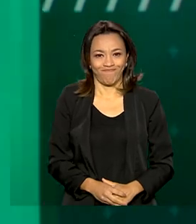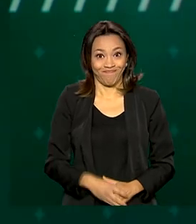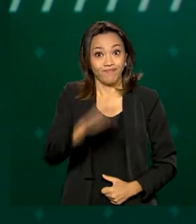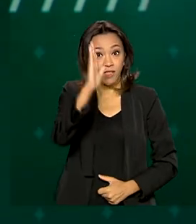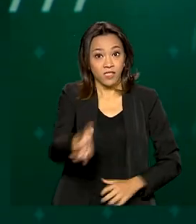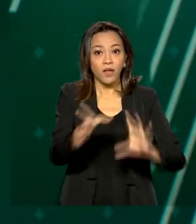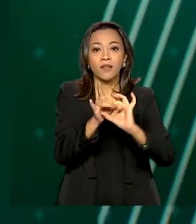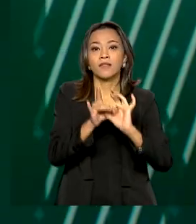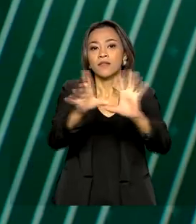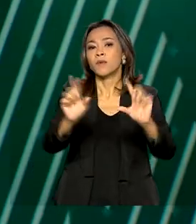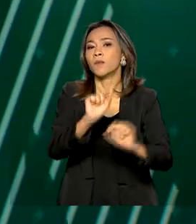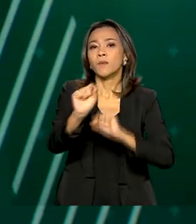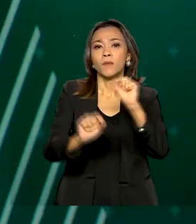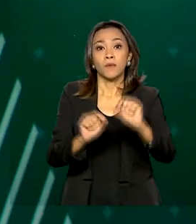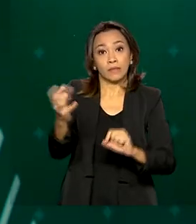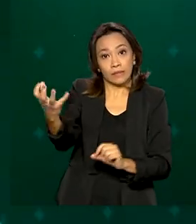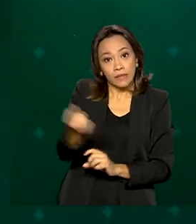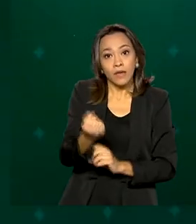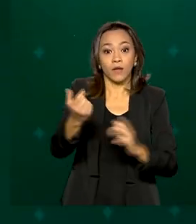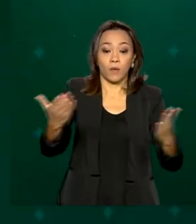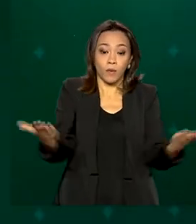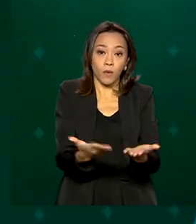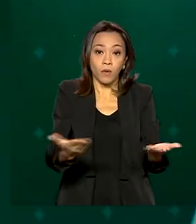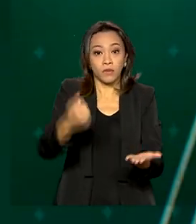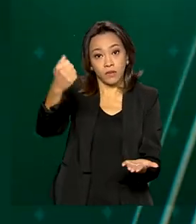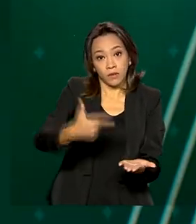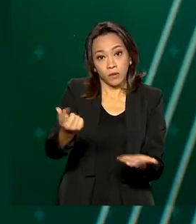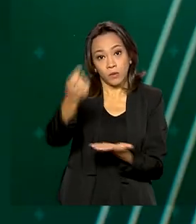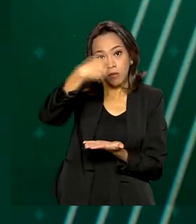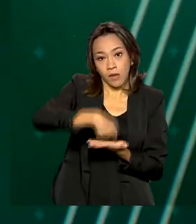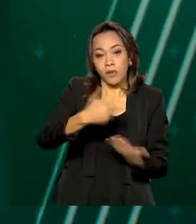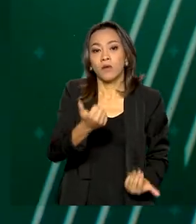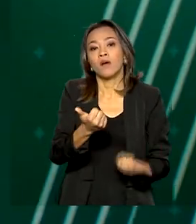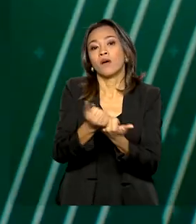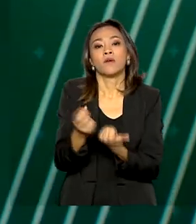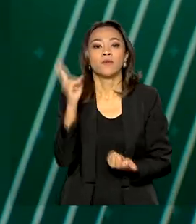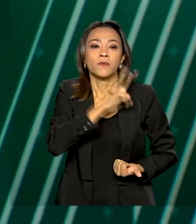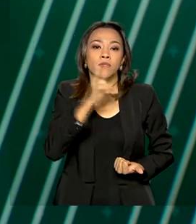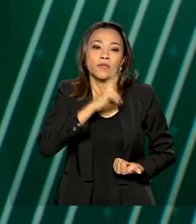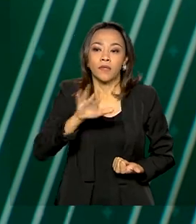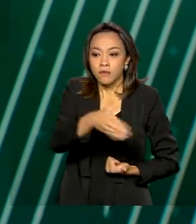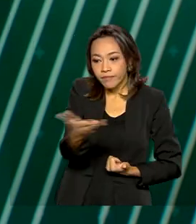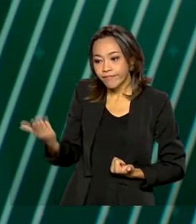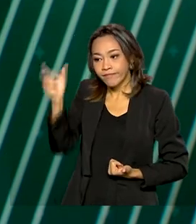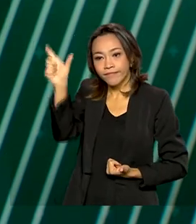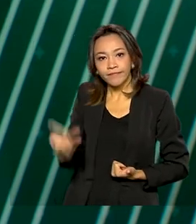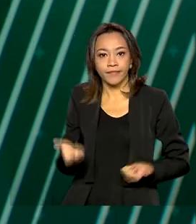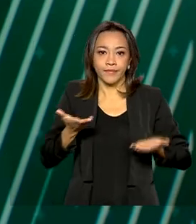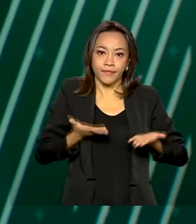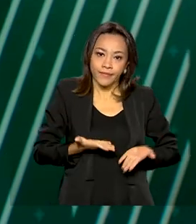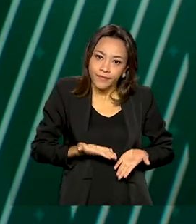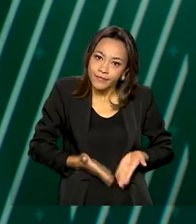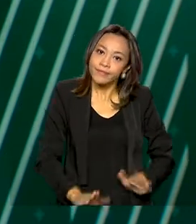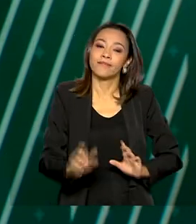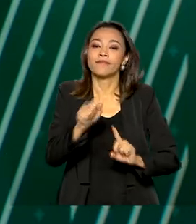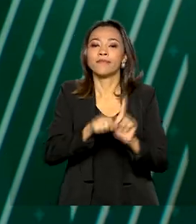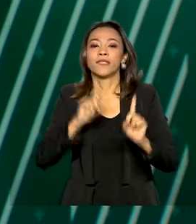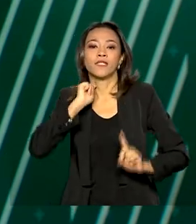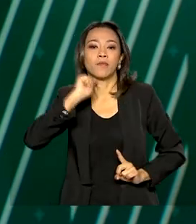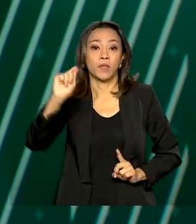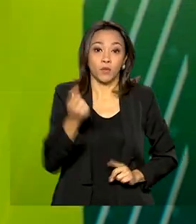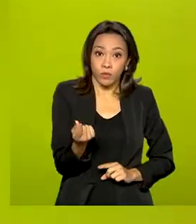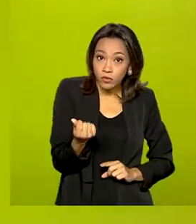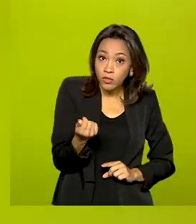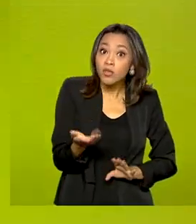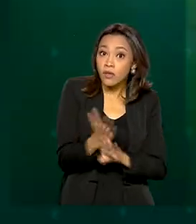Está liberada para saque a partir de hoje a segunda parcela do auxílio emergencial dos beneficiários nascidos em abril. O